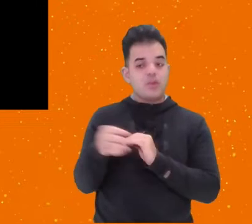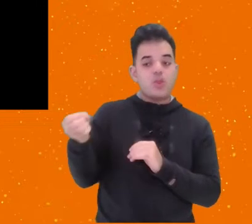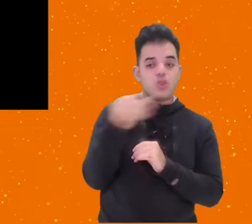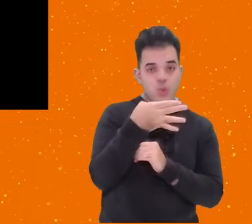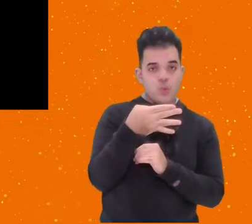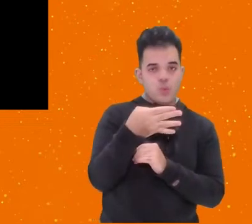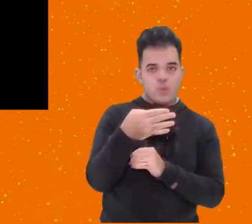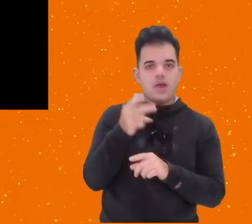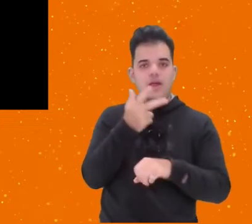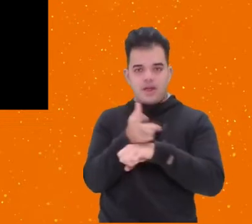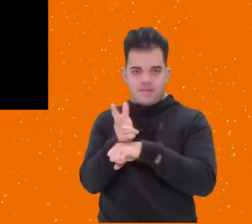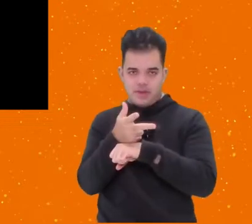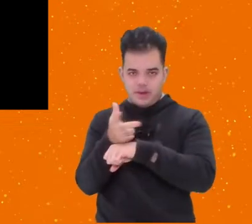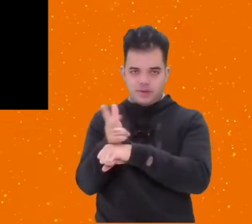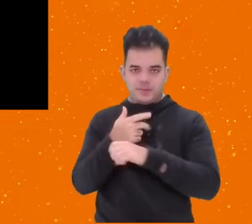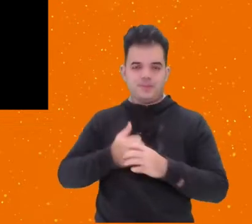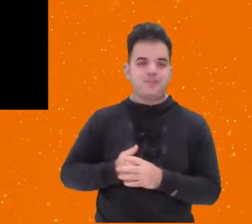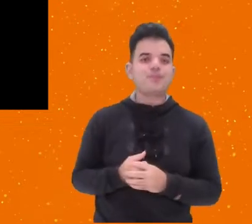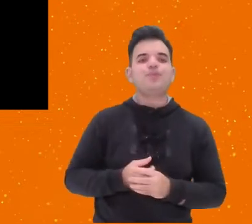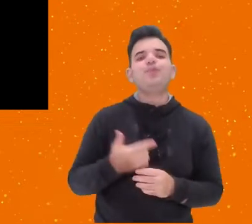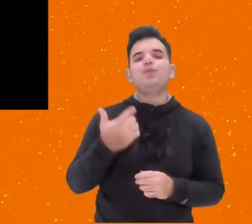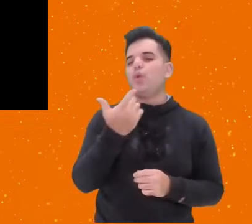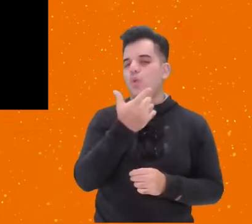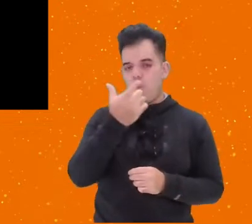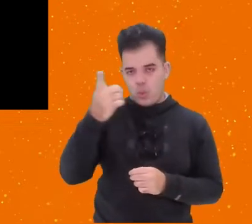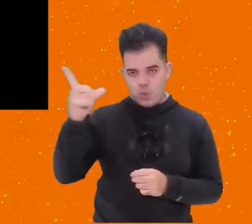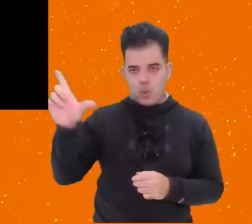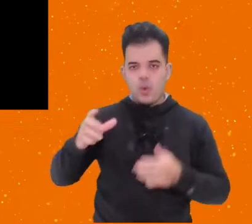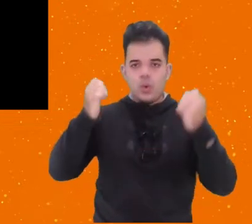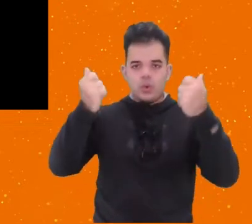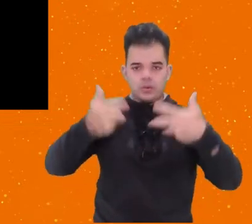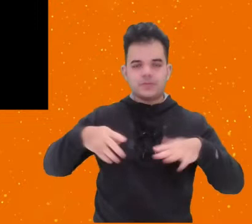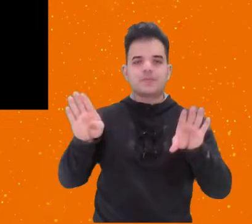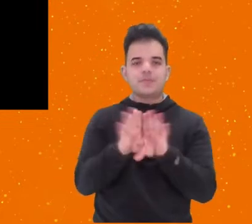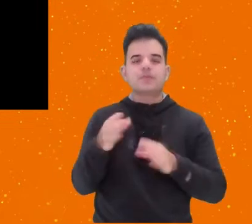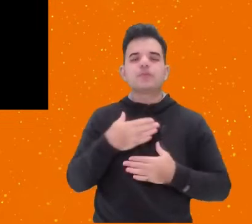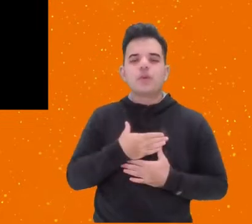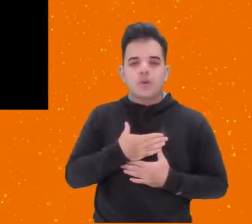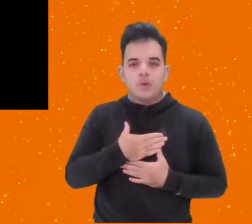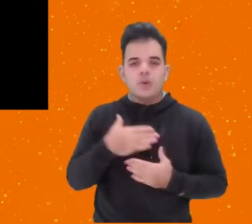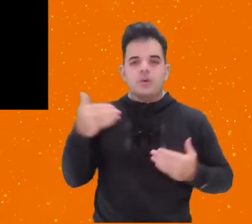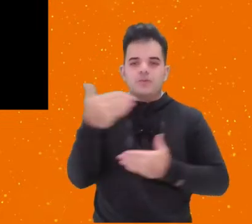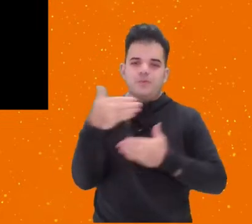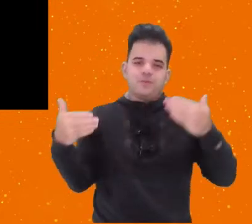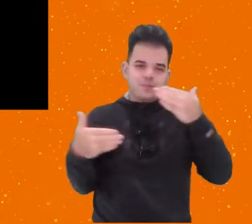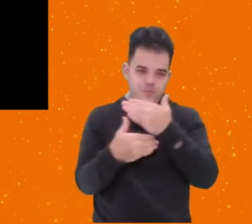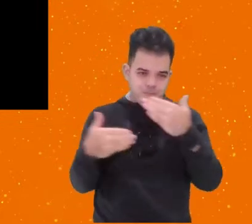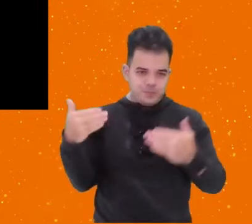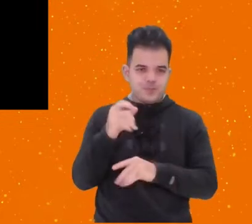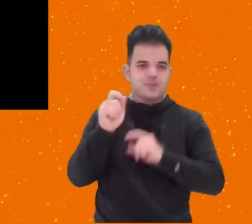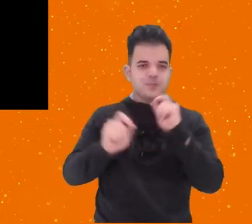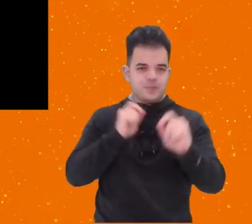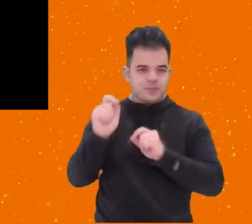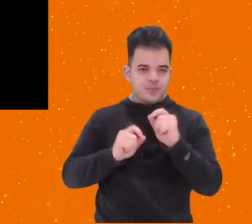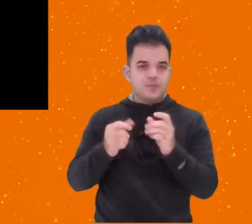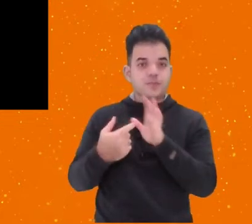por aí. Tá? Outra coisa que eu cito também, que eu gosto muito desse conjunto de slides aqui, de slides para